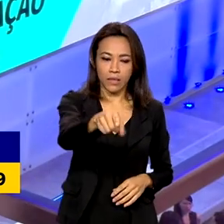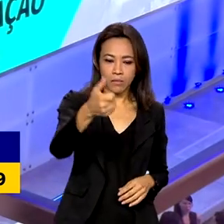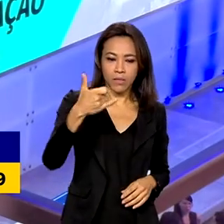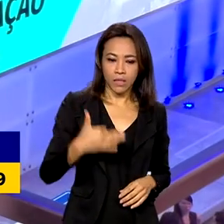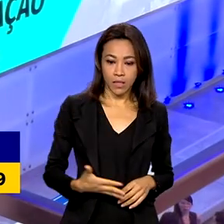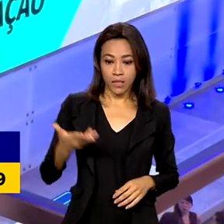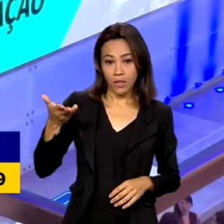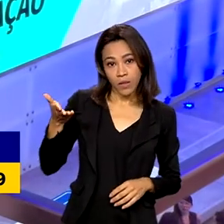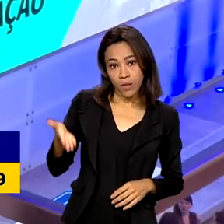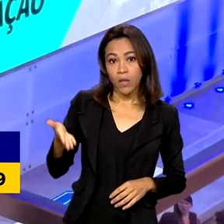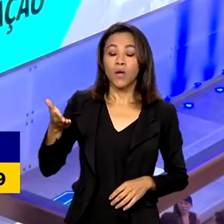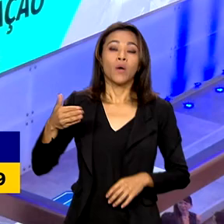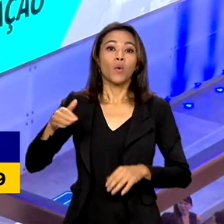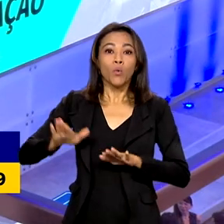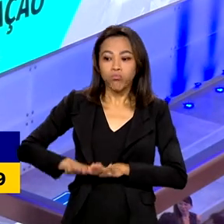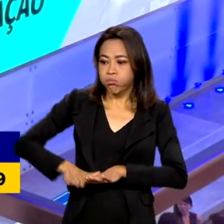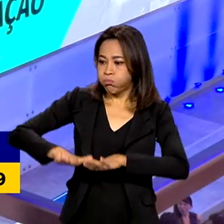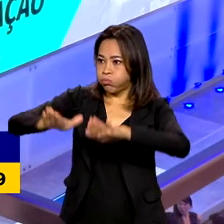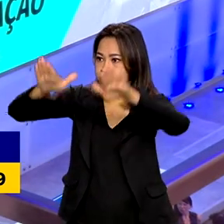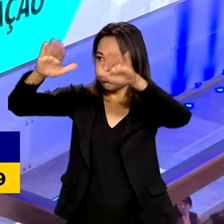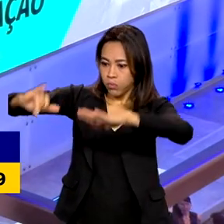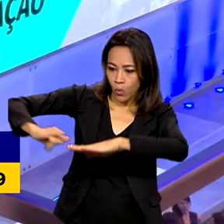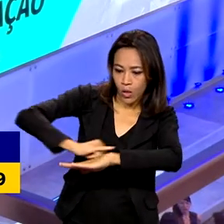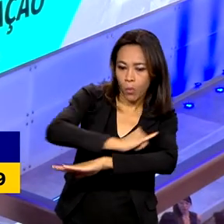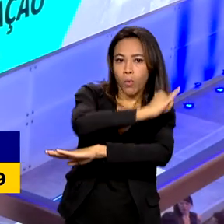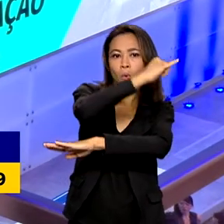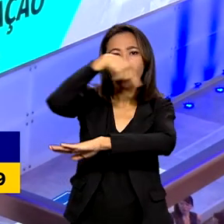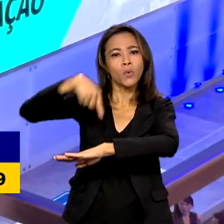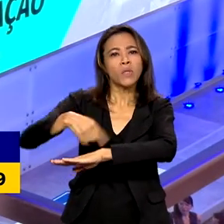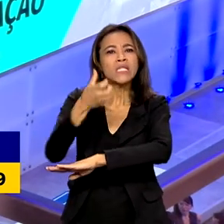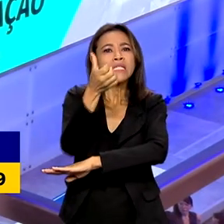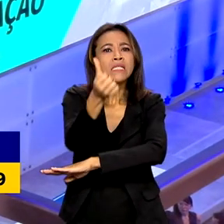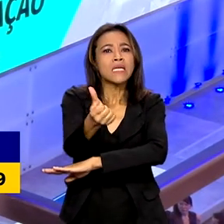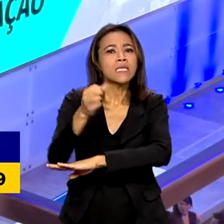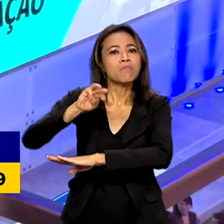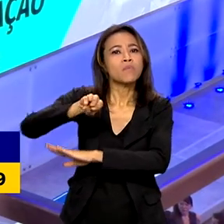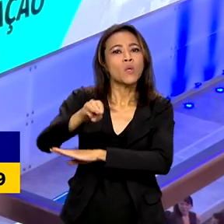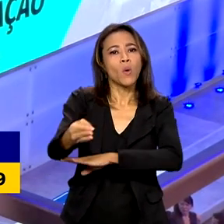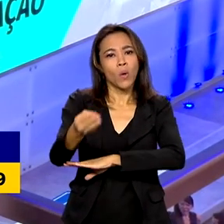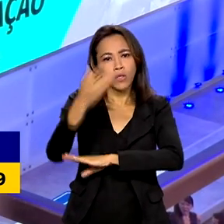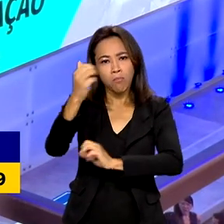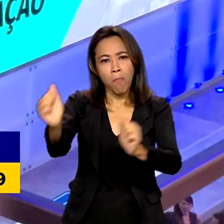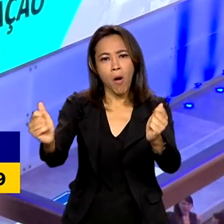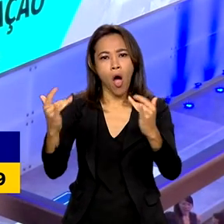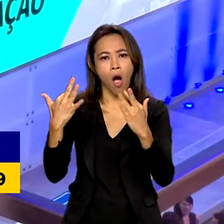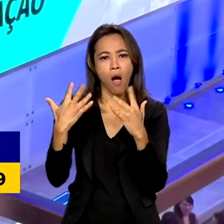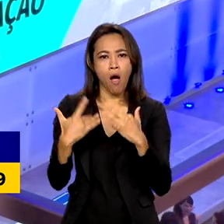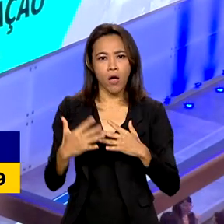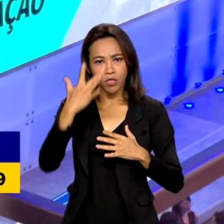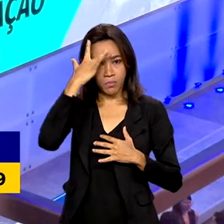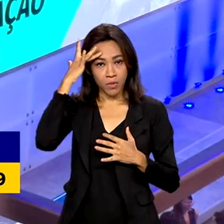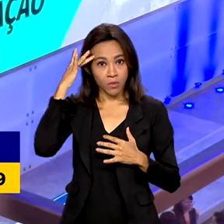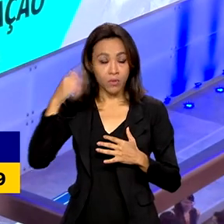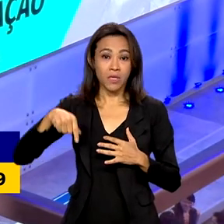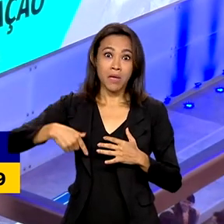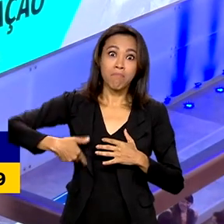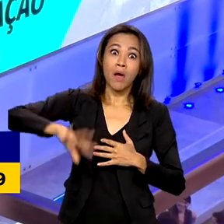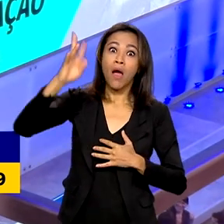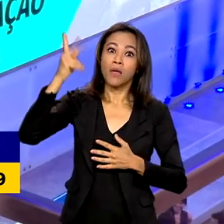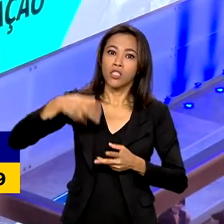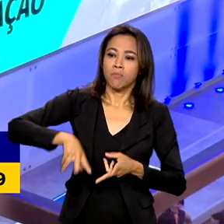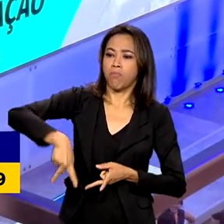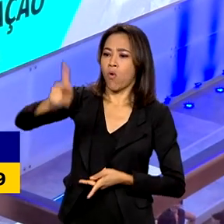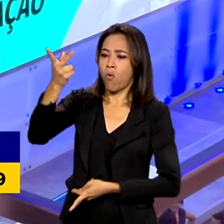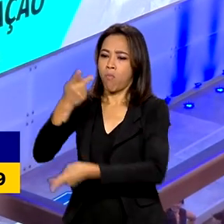São Gonçalo do Amarante tem capacidade total de 6 milhões de passageiros e é o maior exportador de cargas do